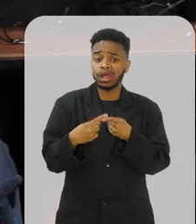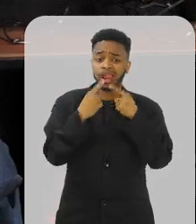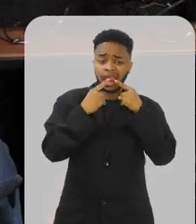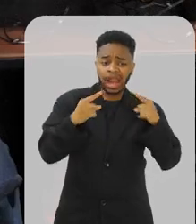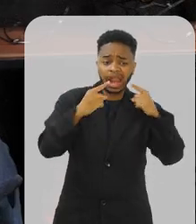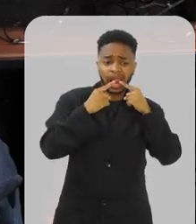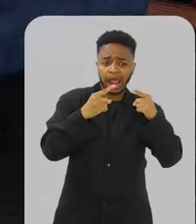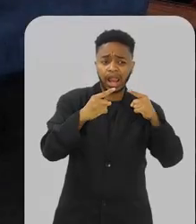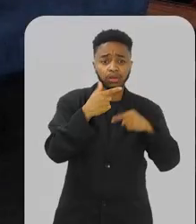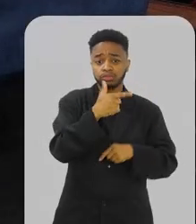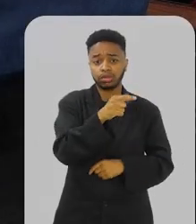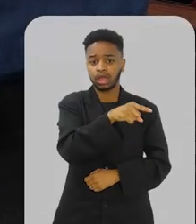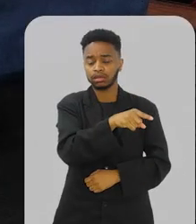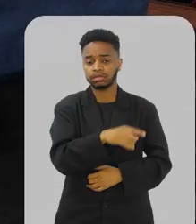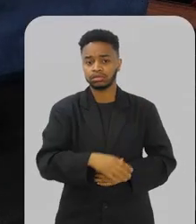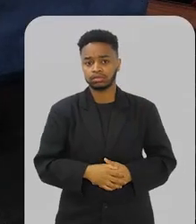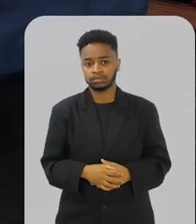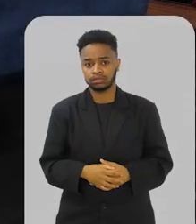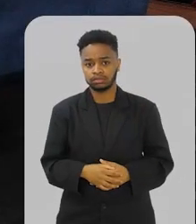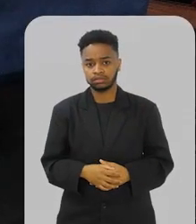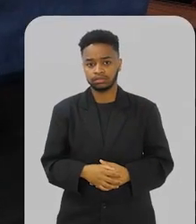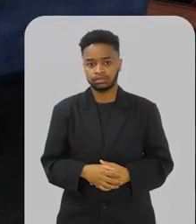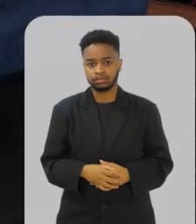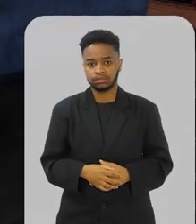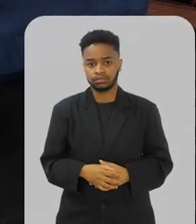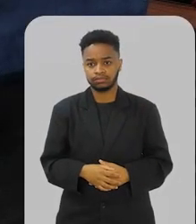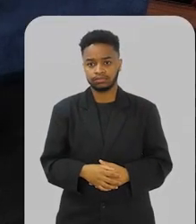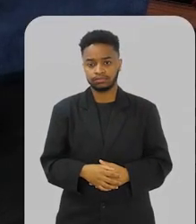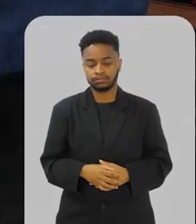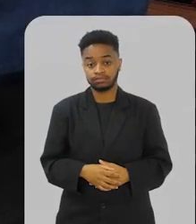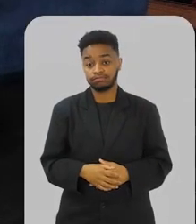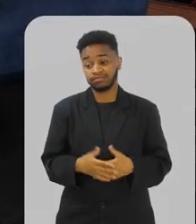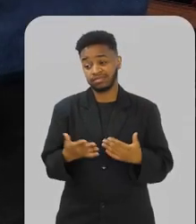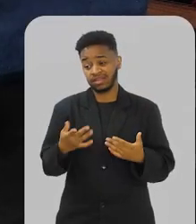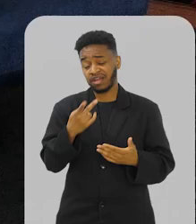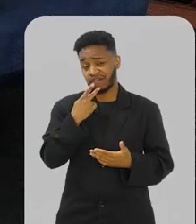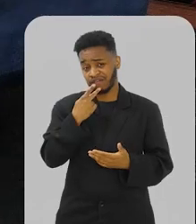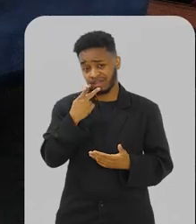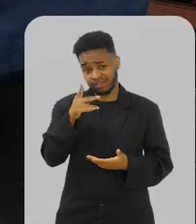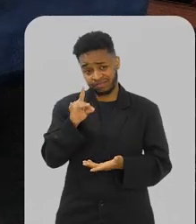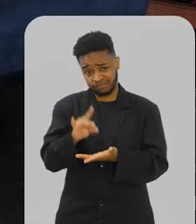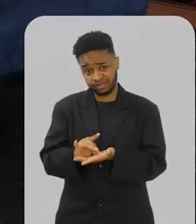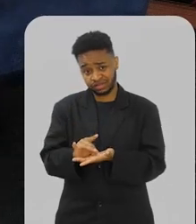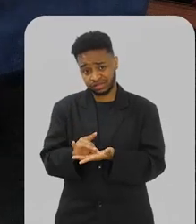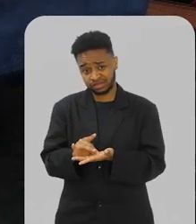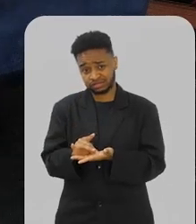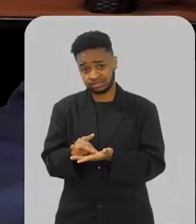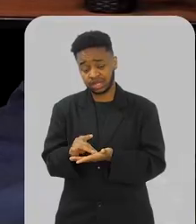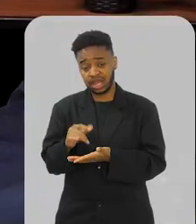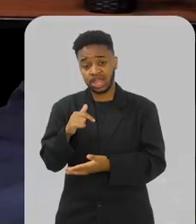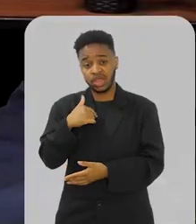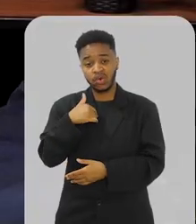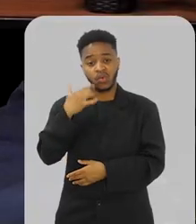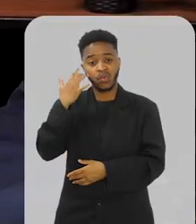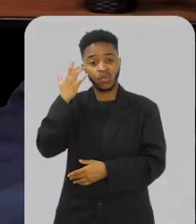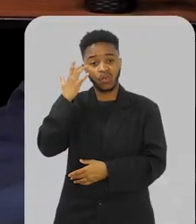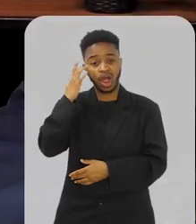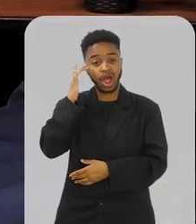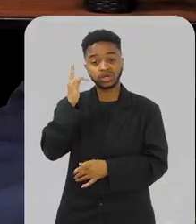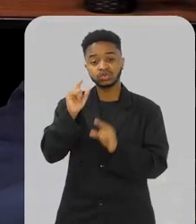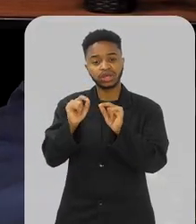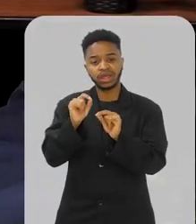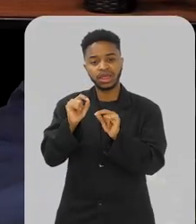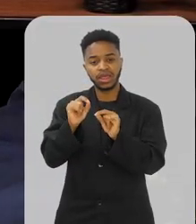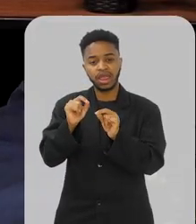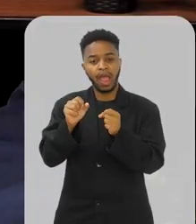tanta reclamação assim com o evangélico? Eu, sinceramente, eu acho que é o